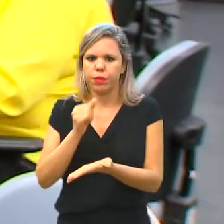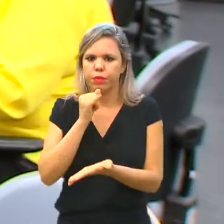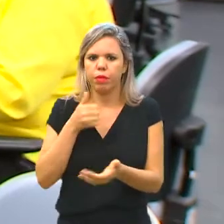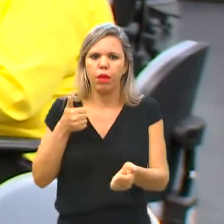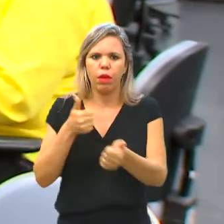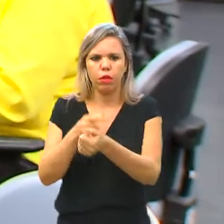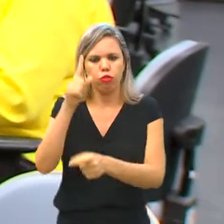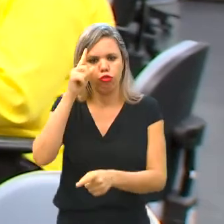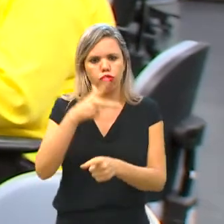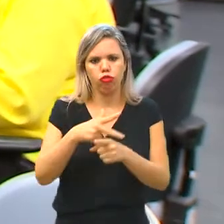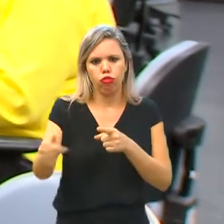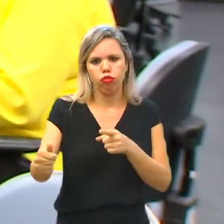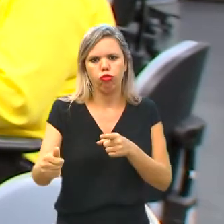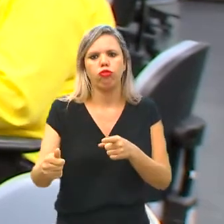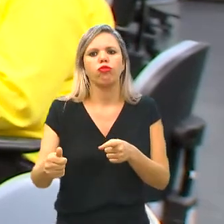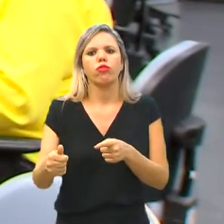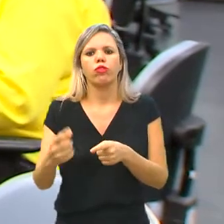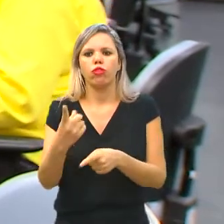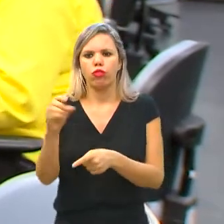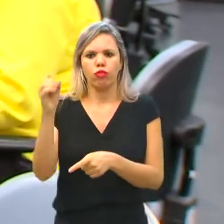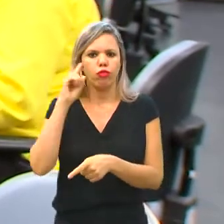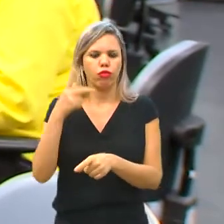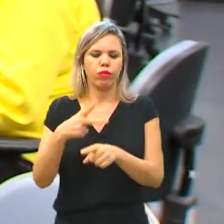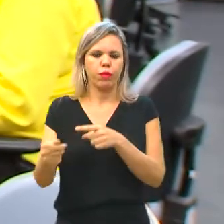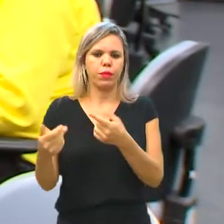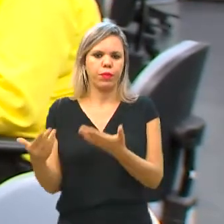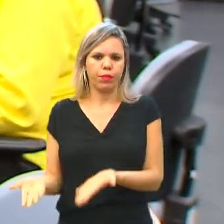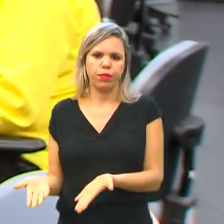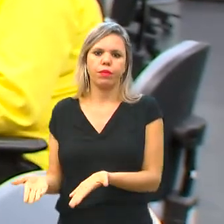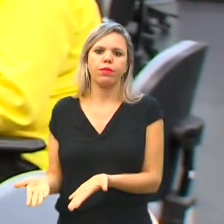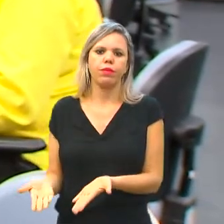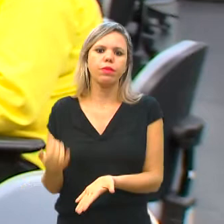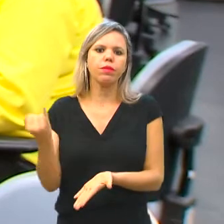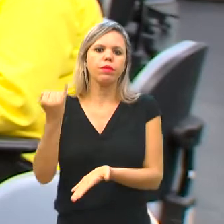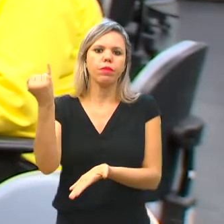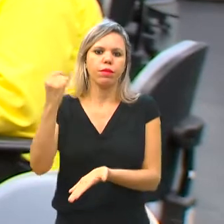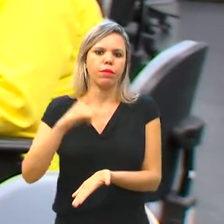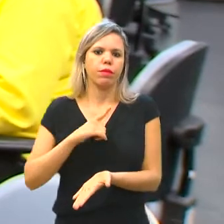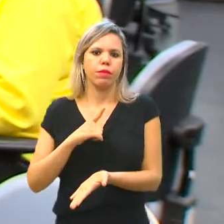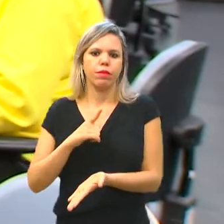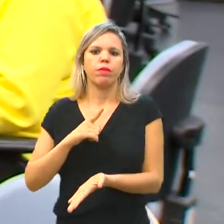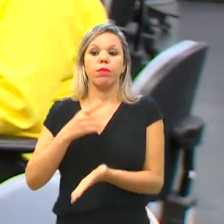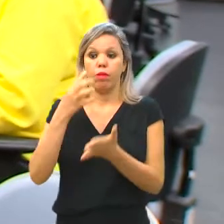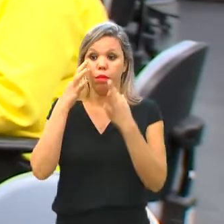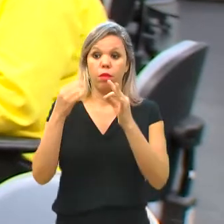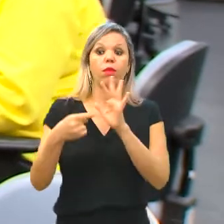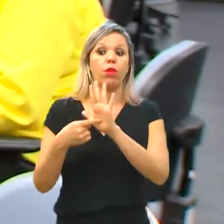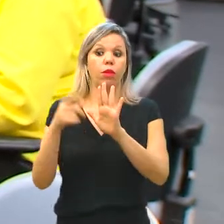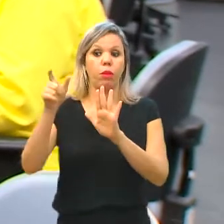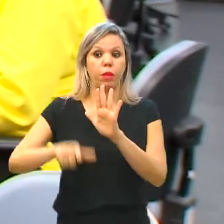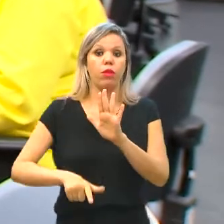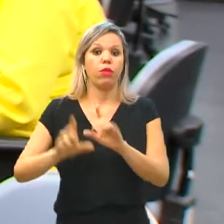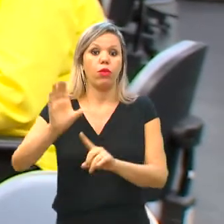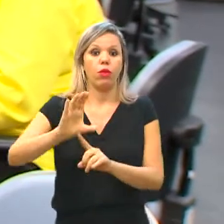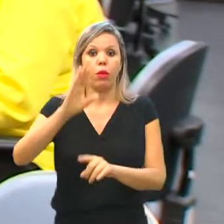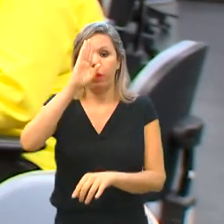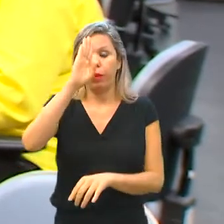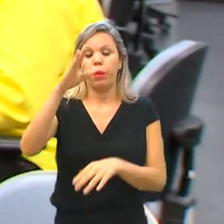estiver próximo ao vencimento, menos de 10 dias do vencimento, é importante que tenha o alerta para o